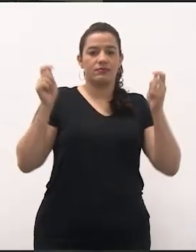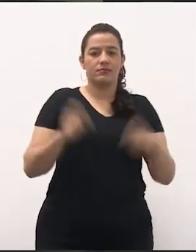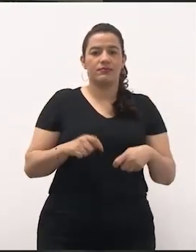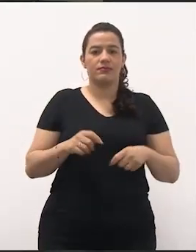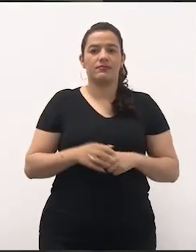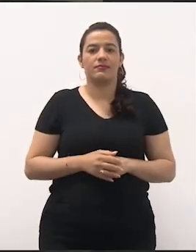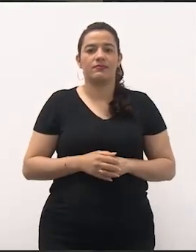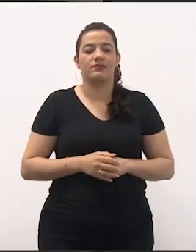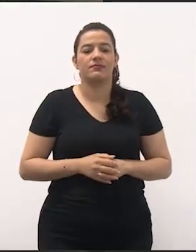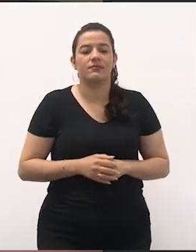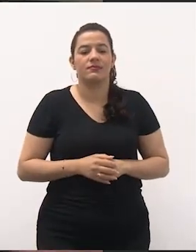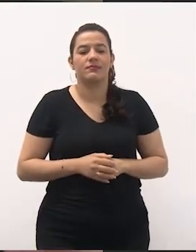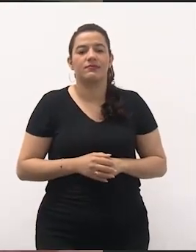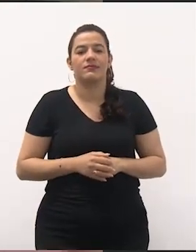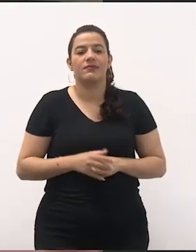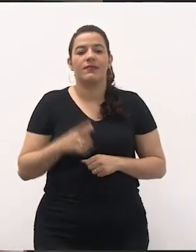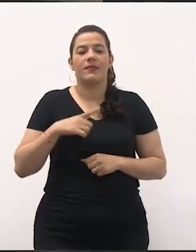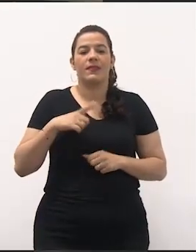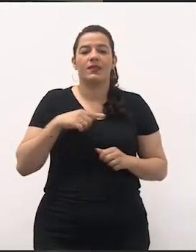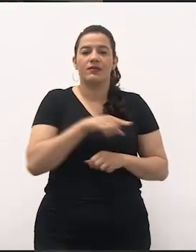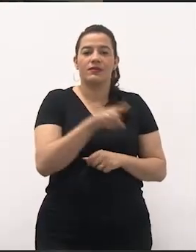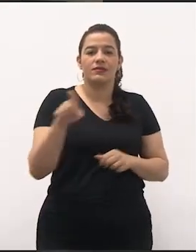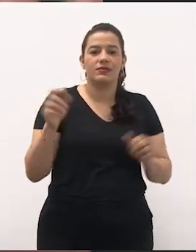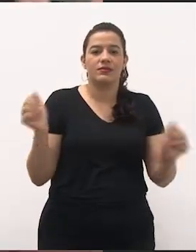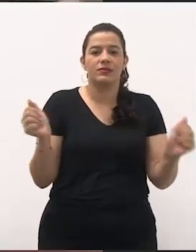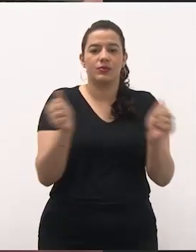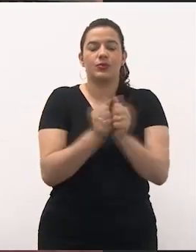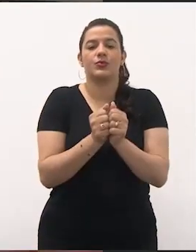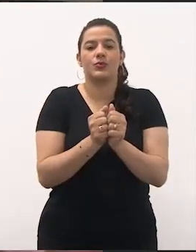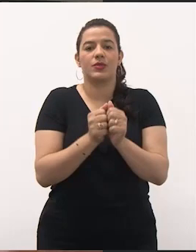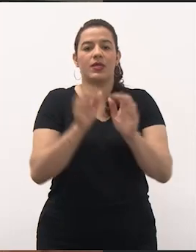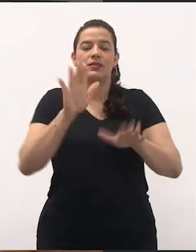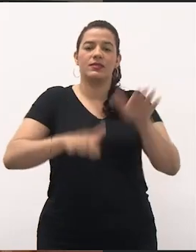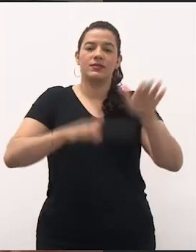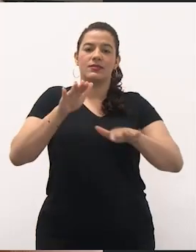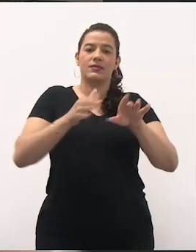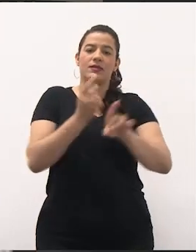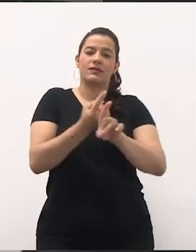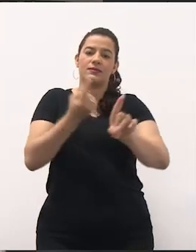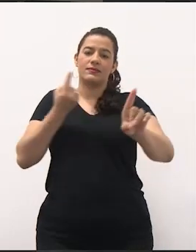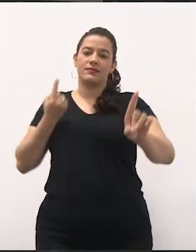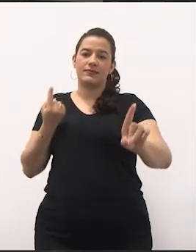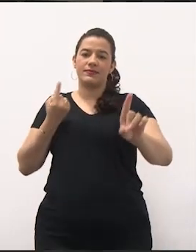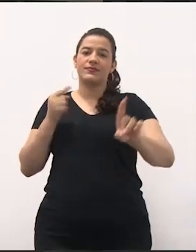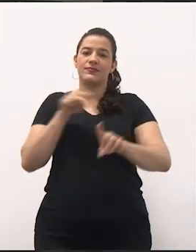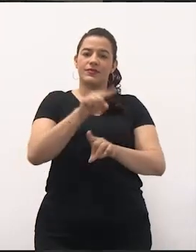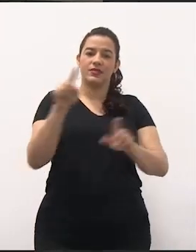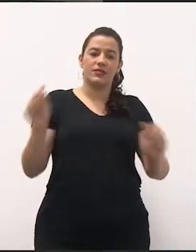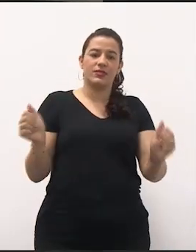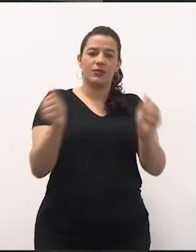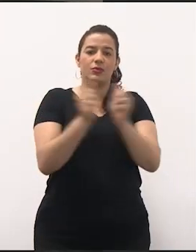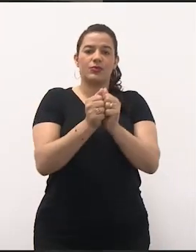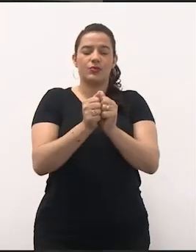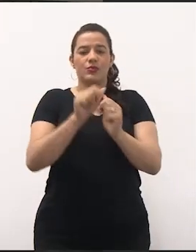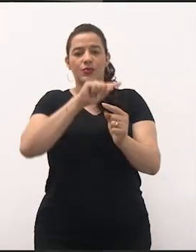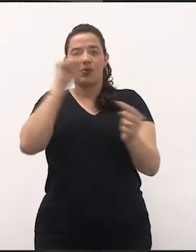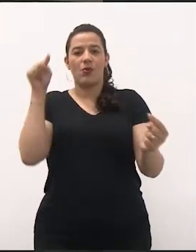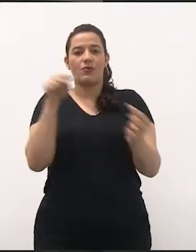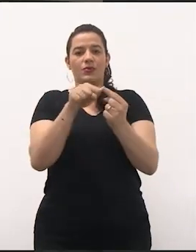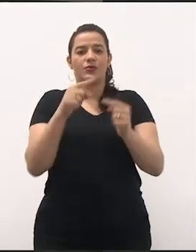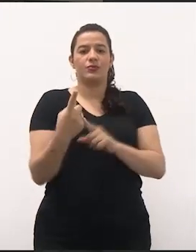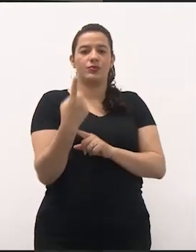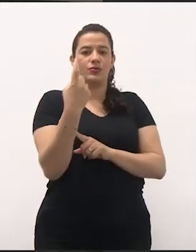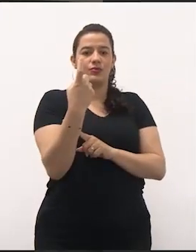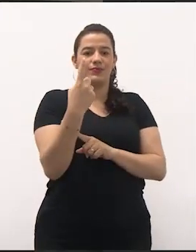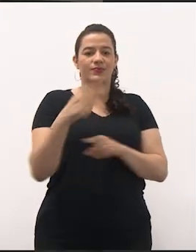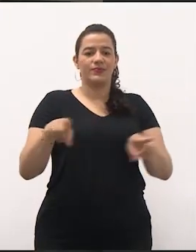o outro e juntos vocês, apesar da distância, distanciamento físico, vocês estão juntos com um único objetivo.